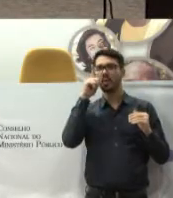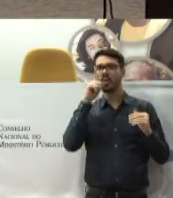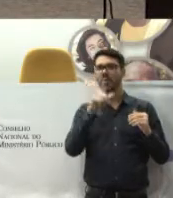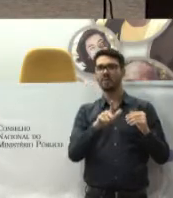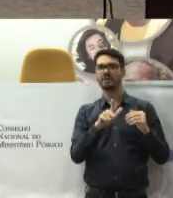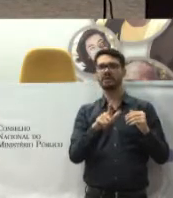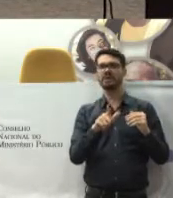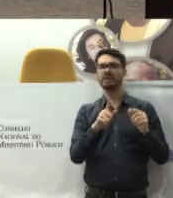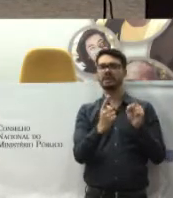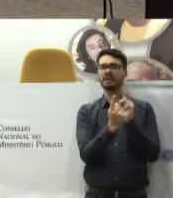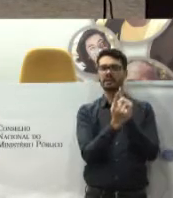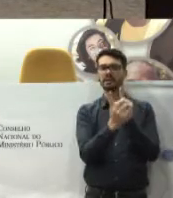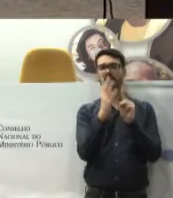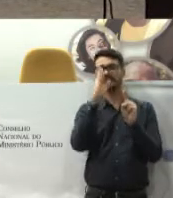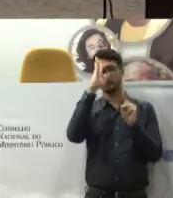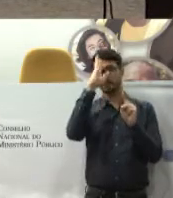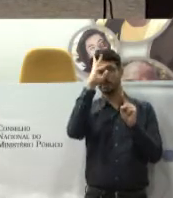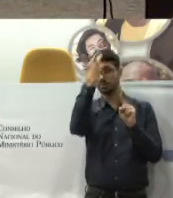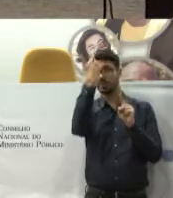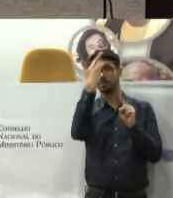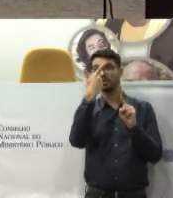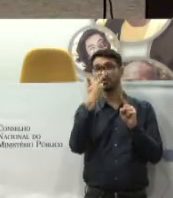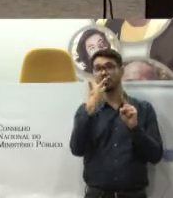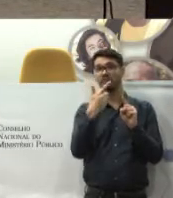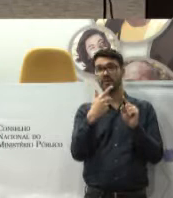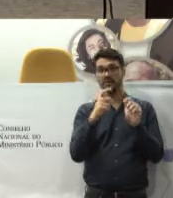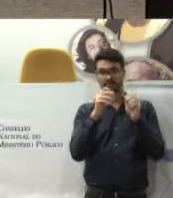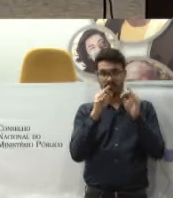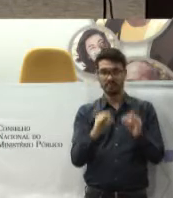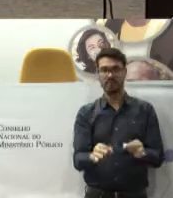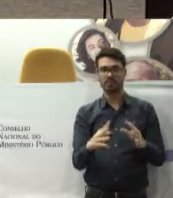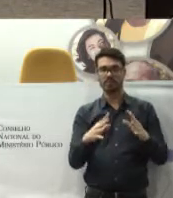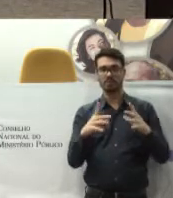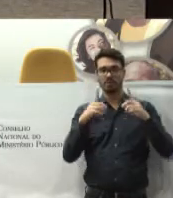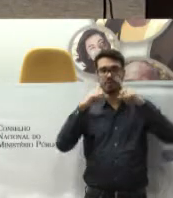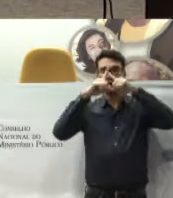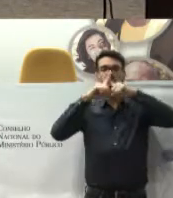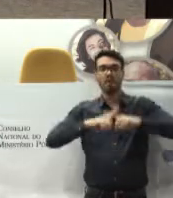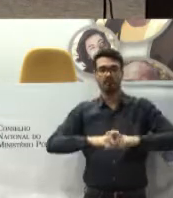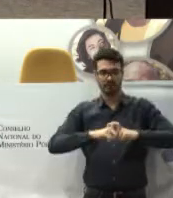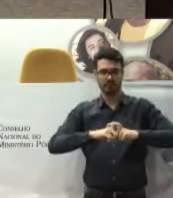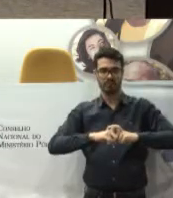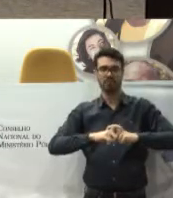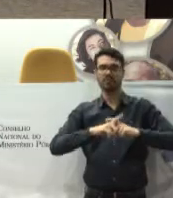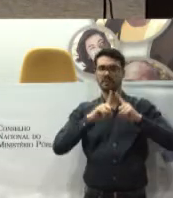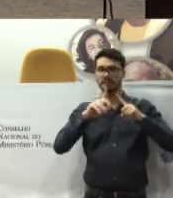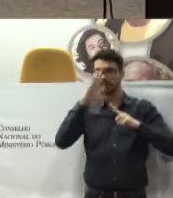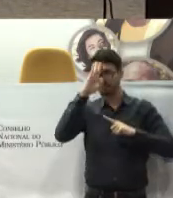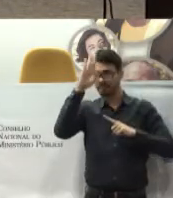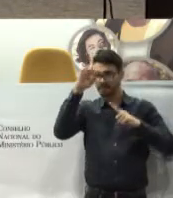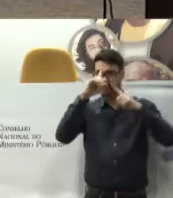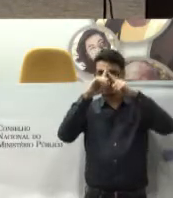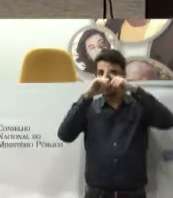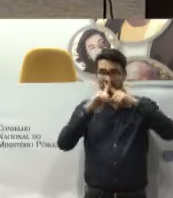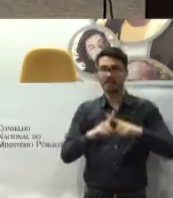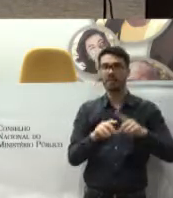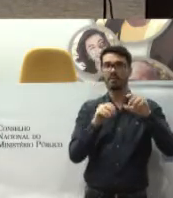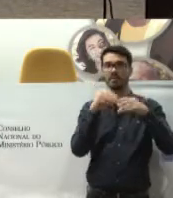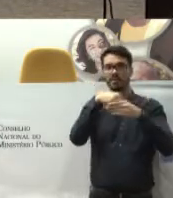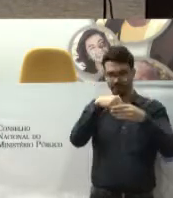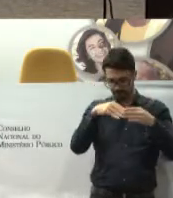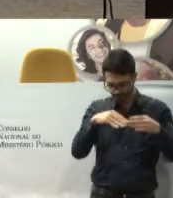adequado desses conflitos. Processos estruturais trata de um tema central da nossa educação